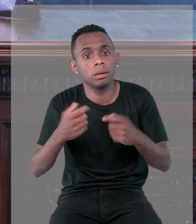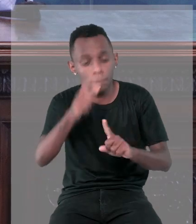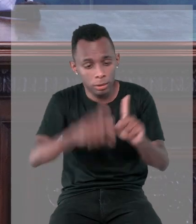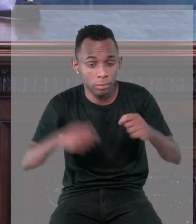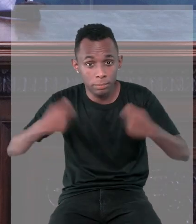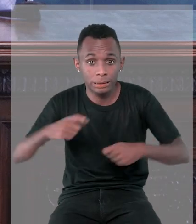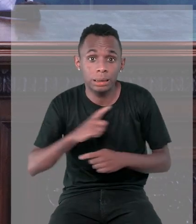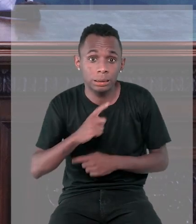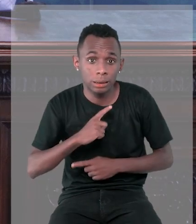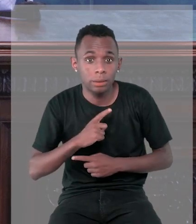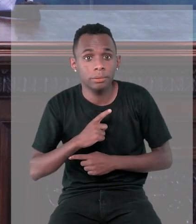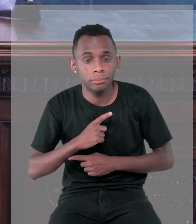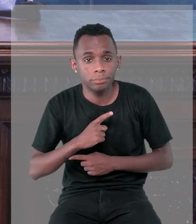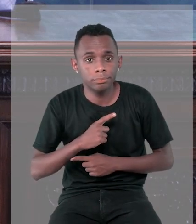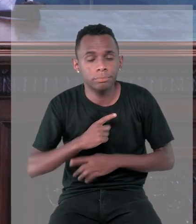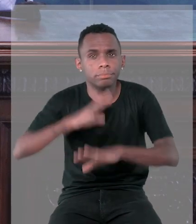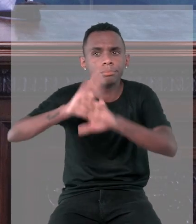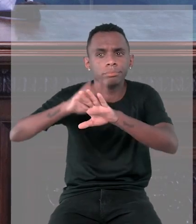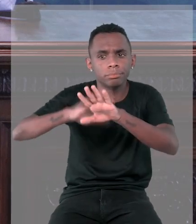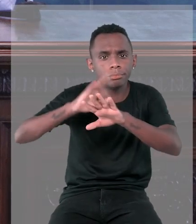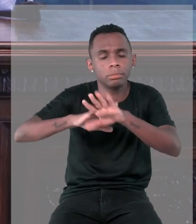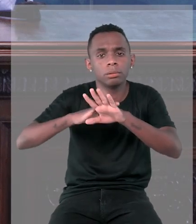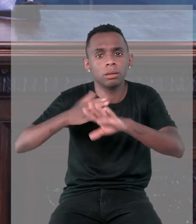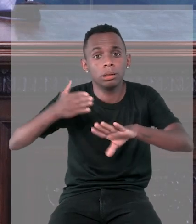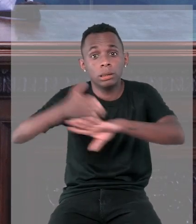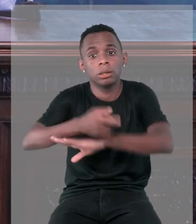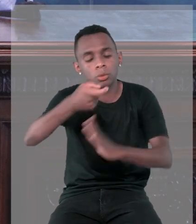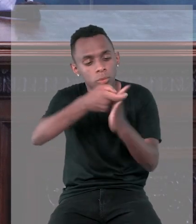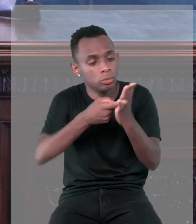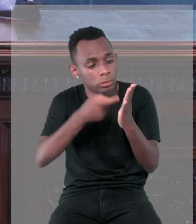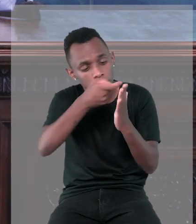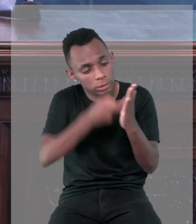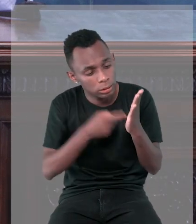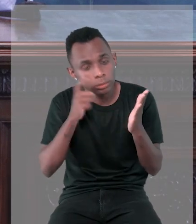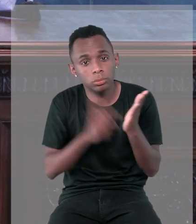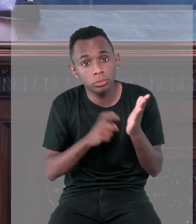a capacidade de abstração, de entrar num texto